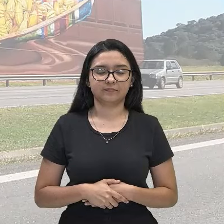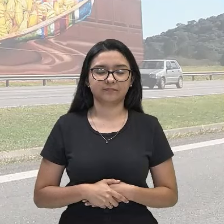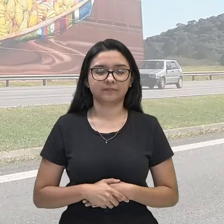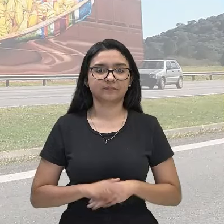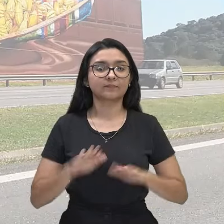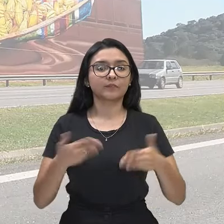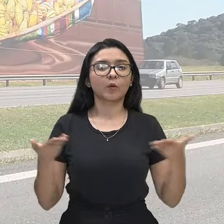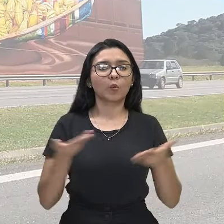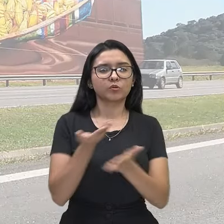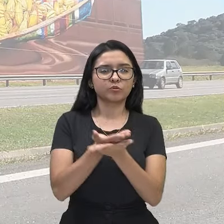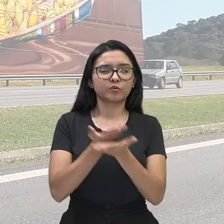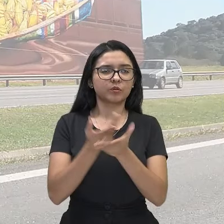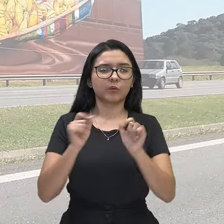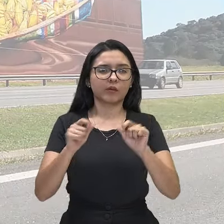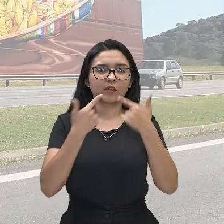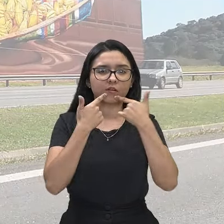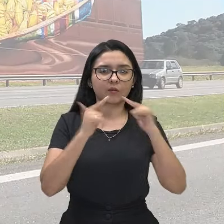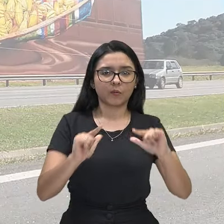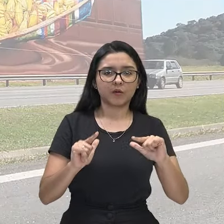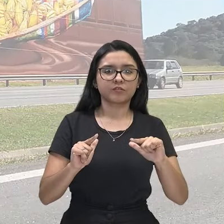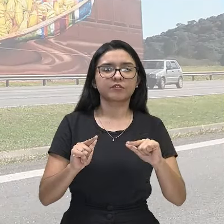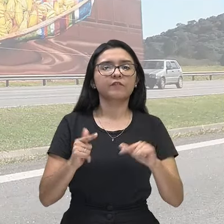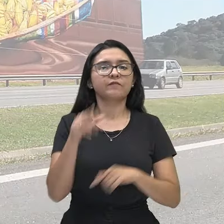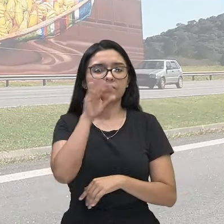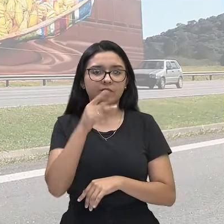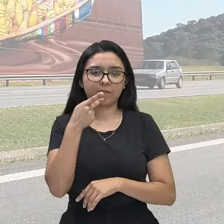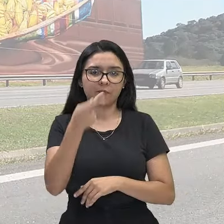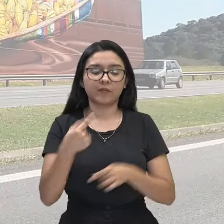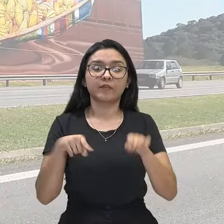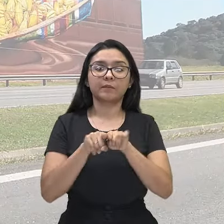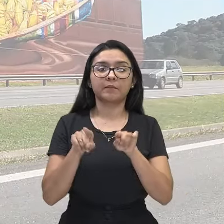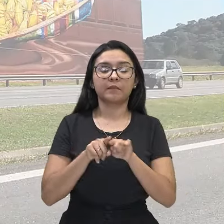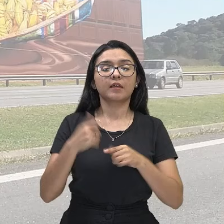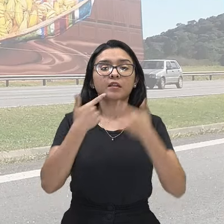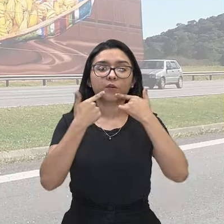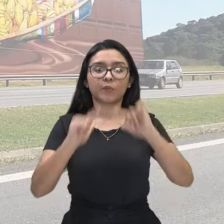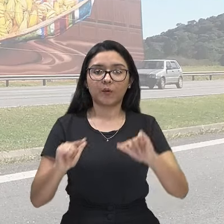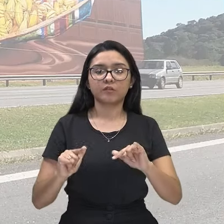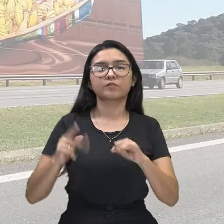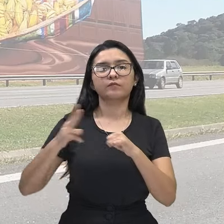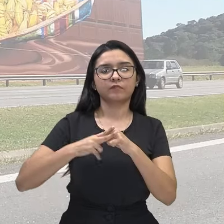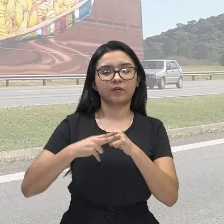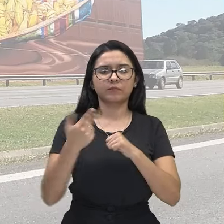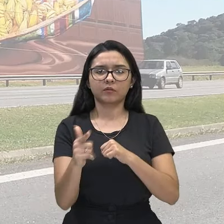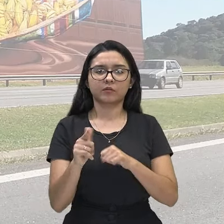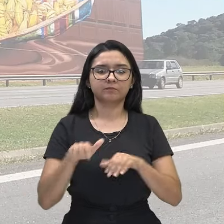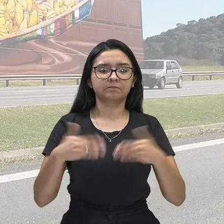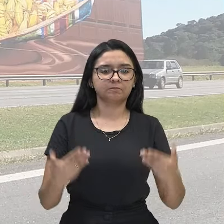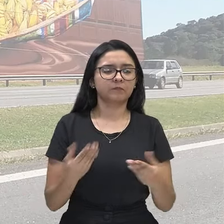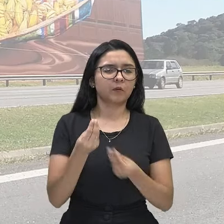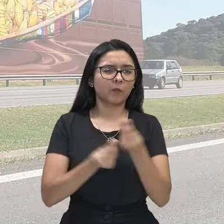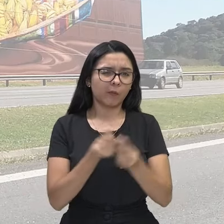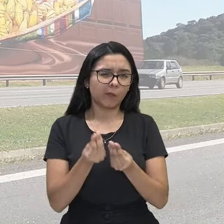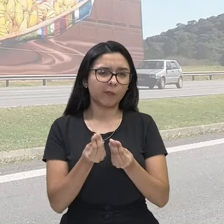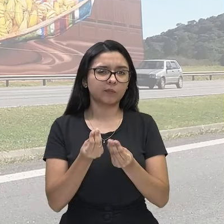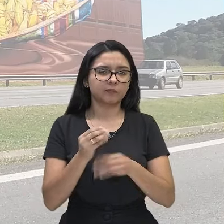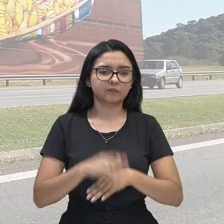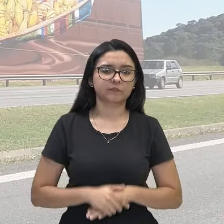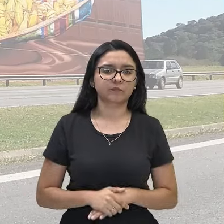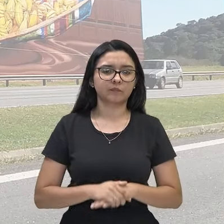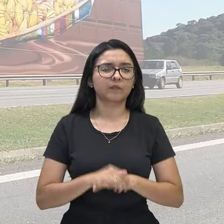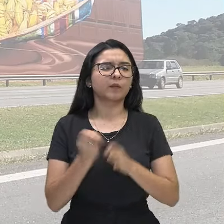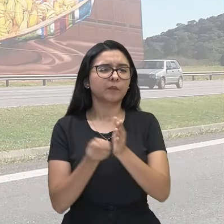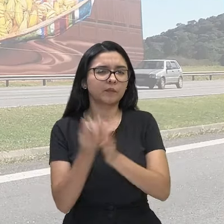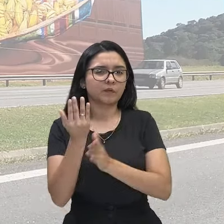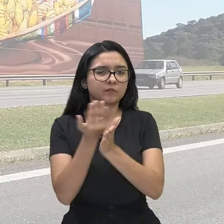Vamos falar sobre linguagem verbal, linguagem não verbal? Muito bem, olha só. A origem da linguagem humana é um